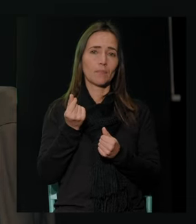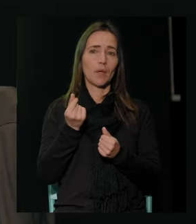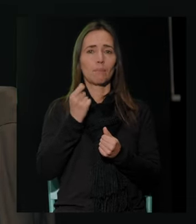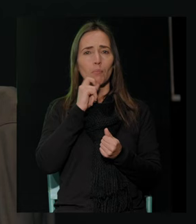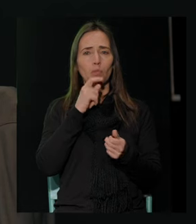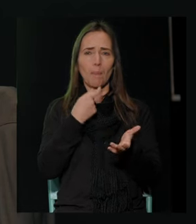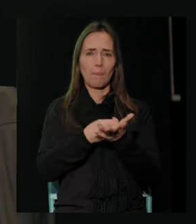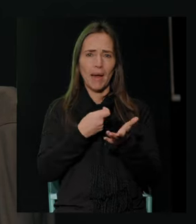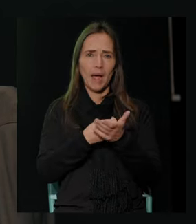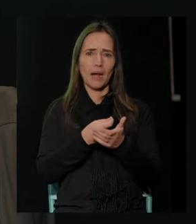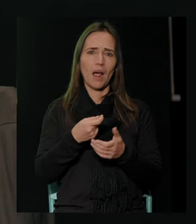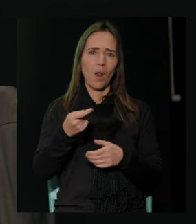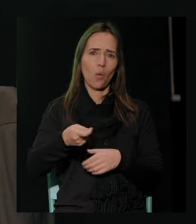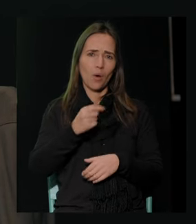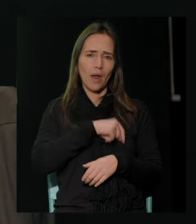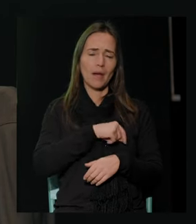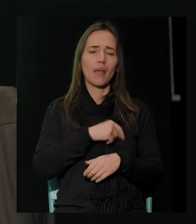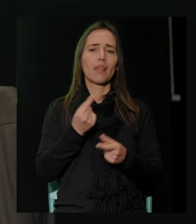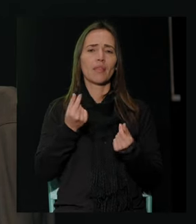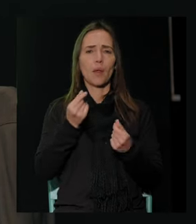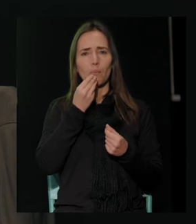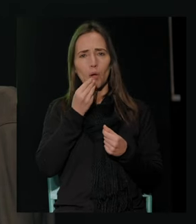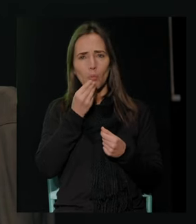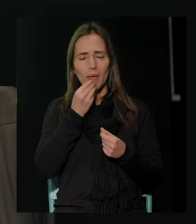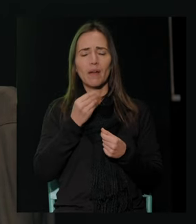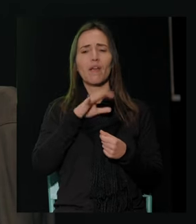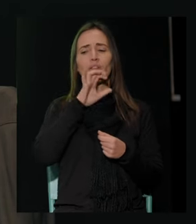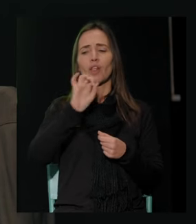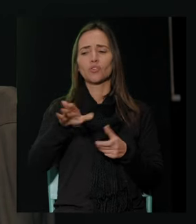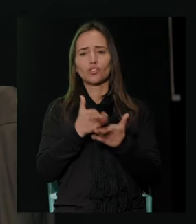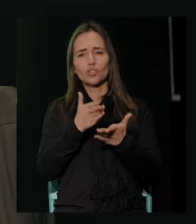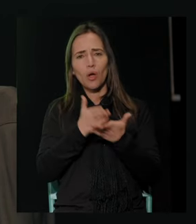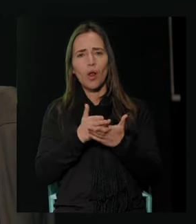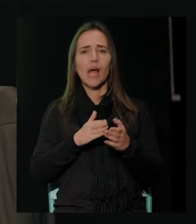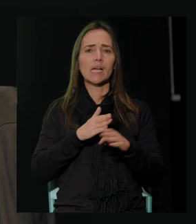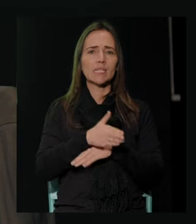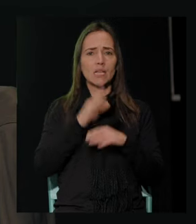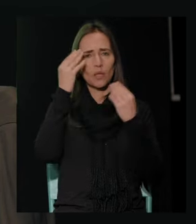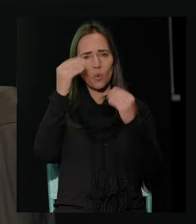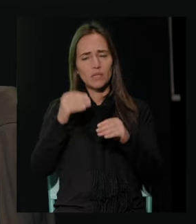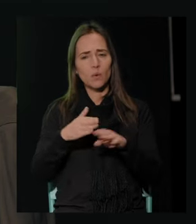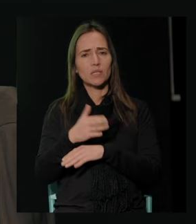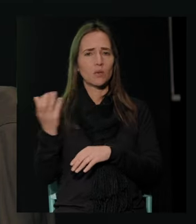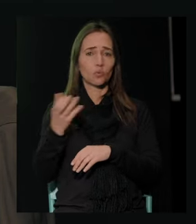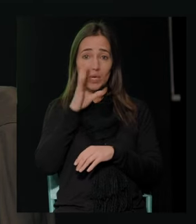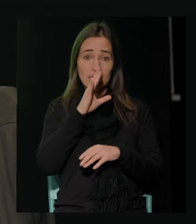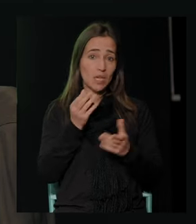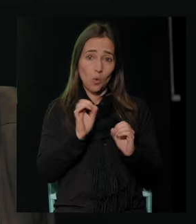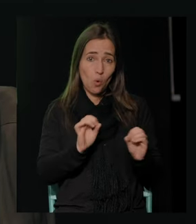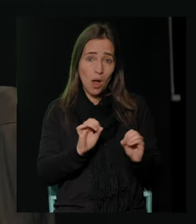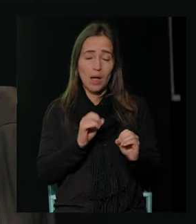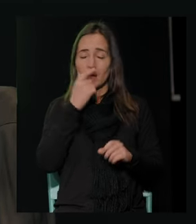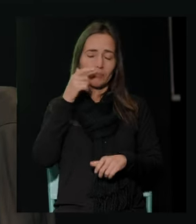pagar a renda, ter dinheiro para comer, pôr os filhos na escola, ter acesso à educação, à cultura, as pessoas facilmente se